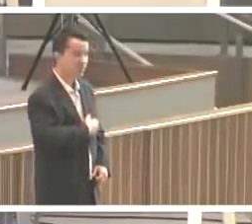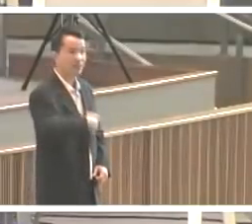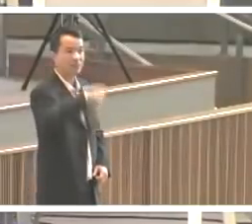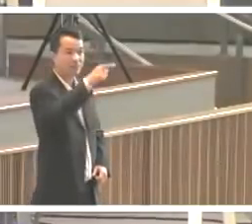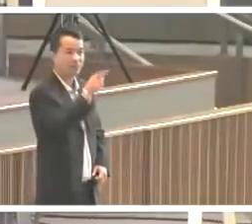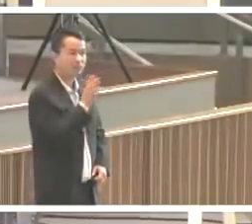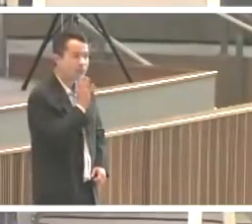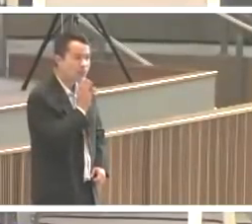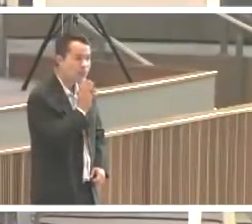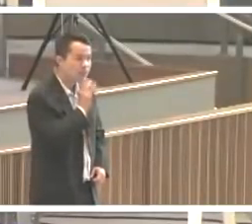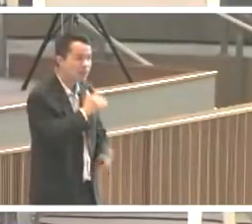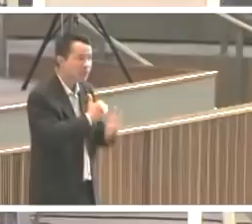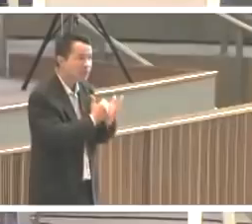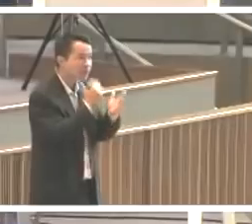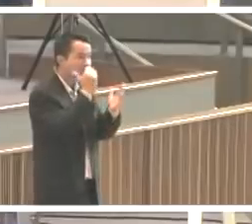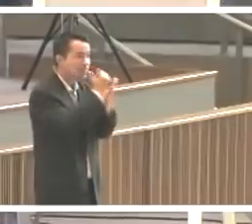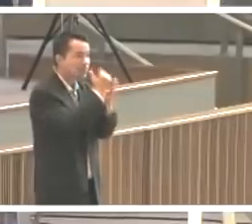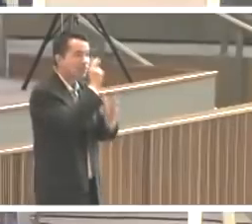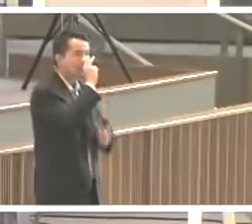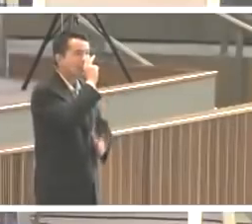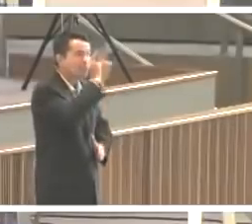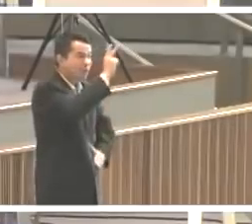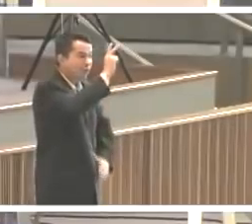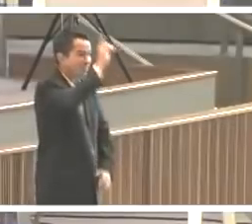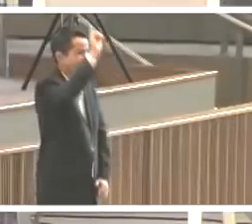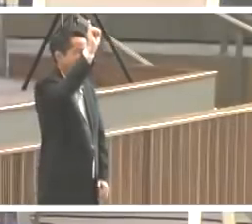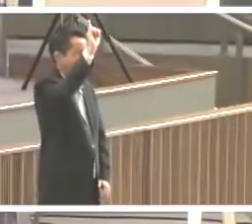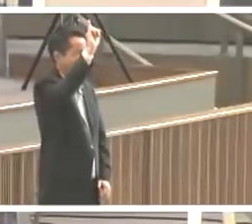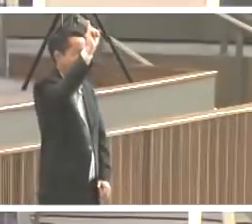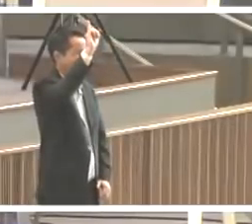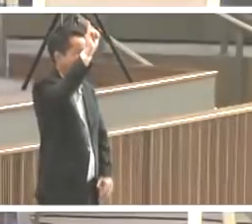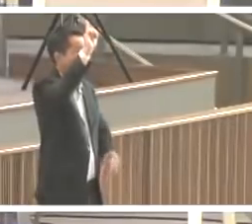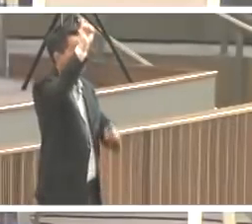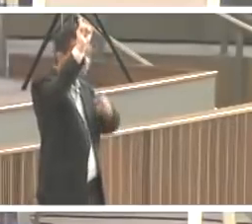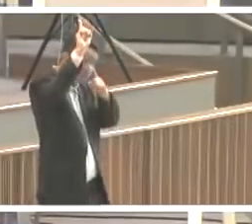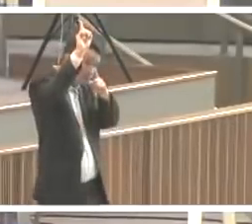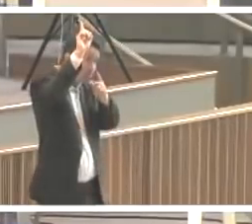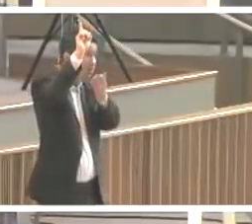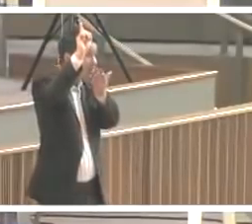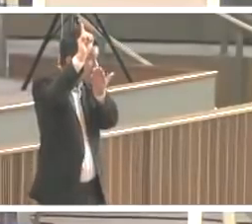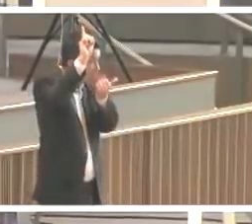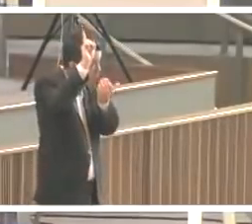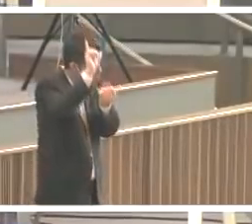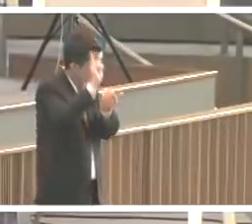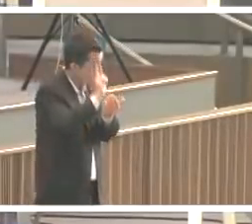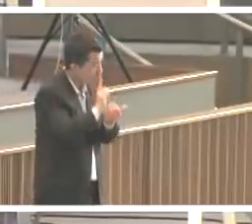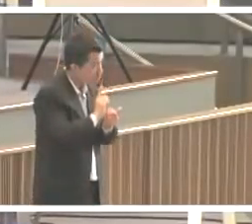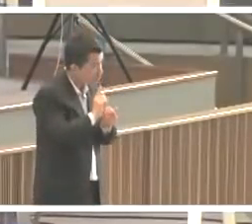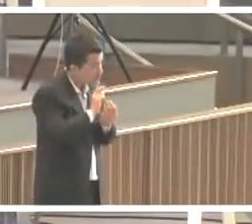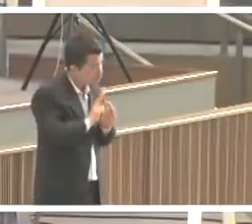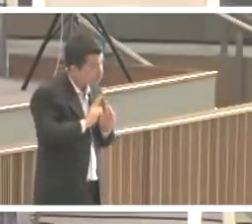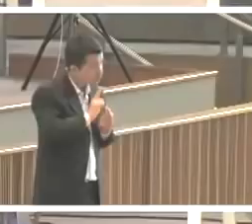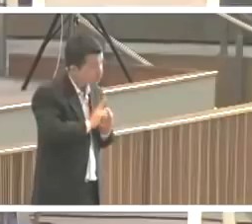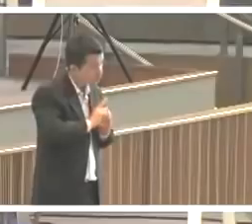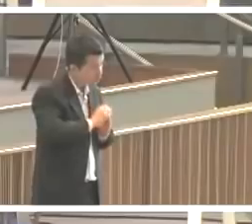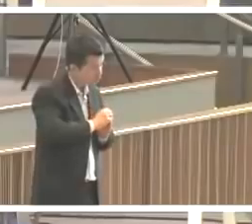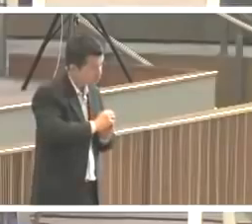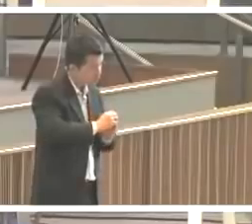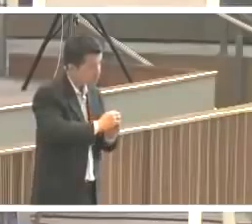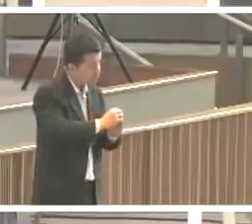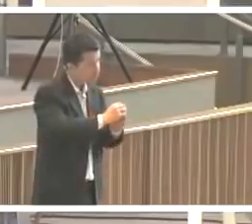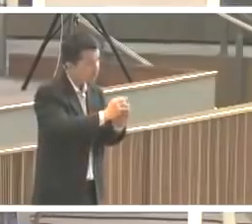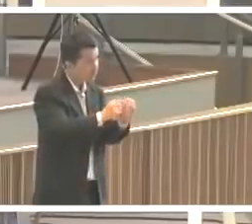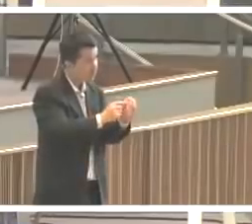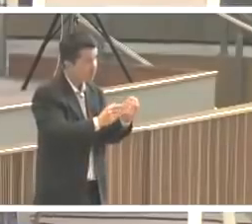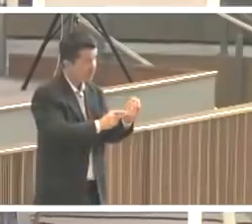terra. Nessa manhã eu queria orar em duas situações muito específicas. A primeira delas é,